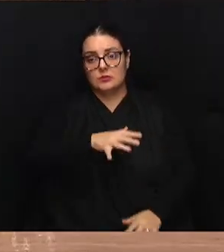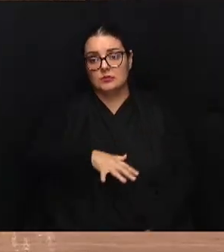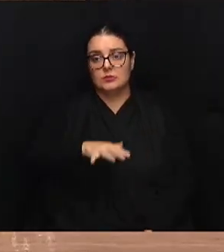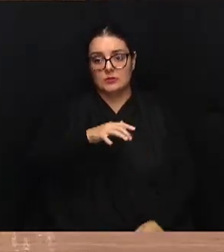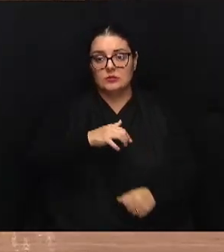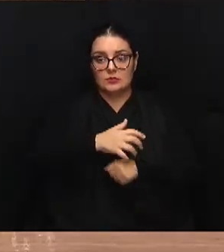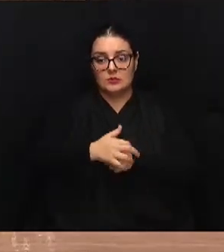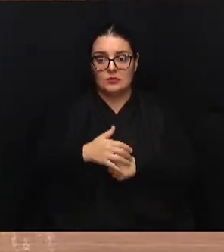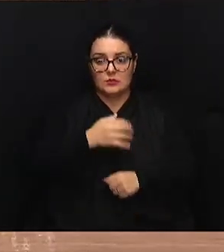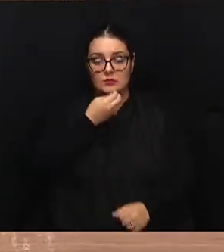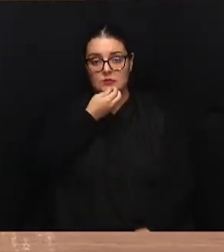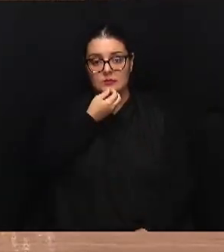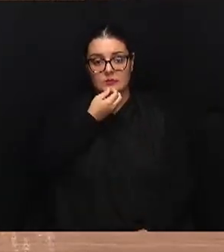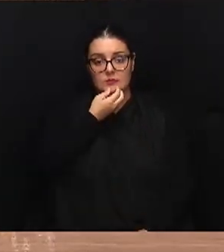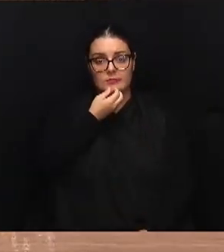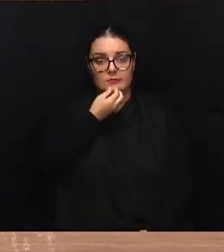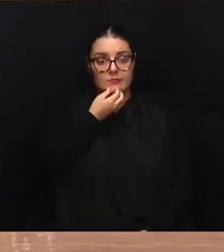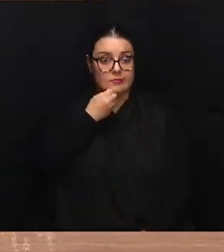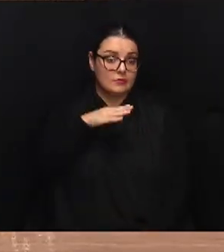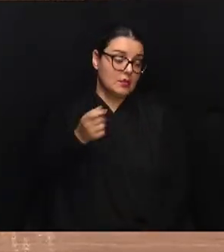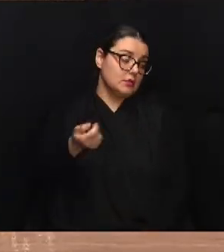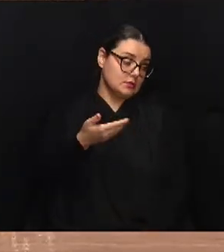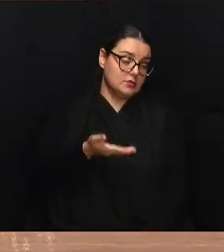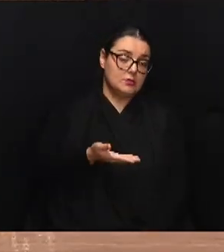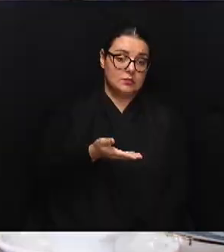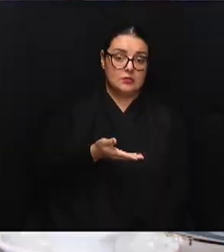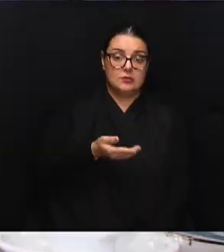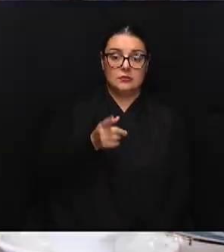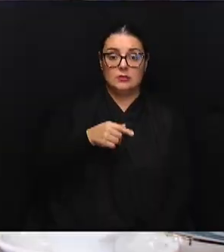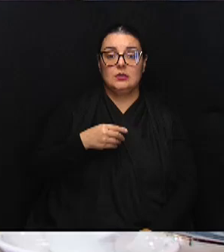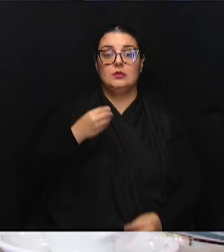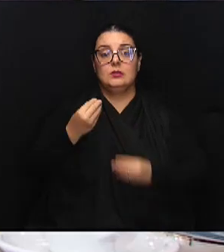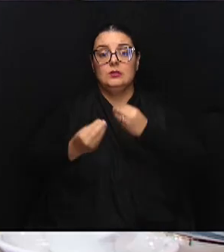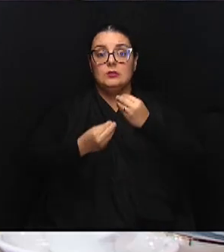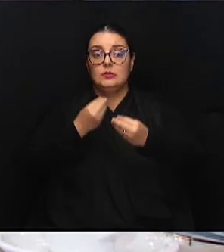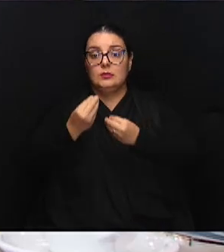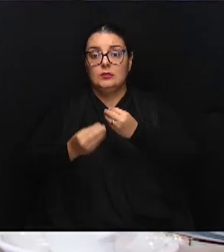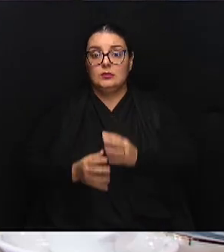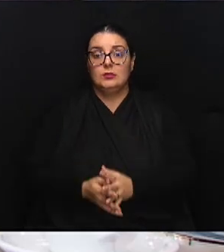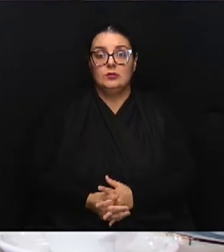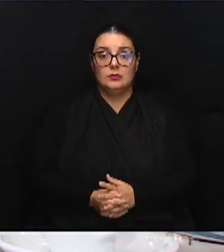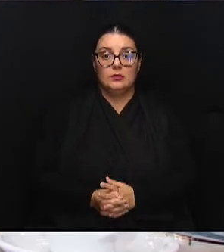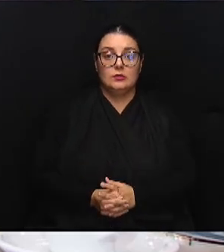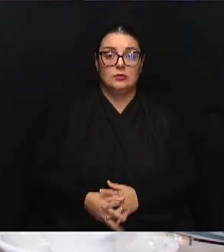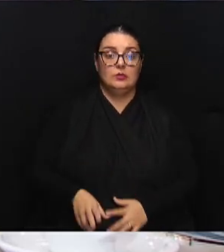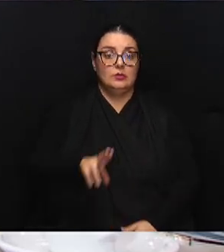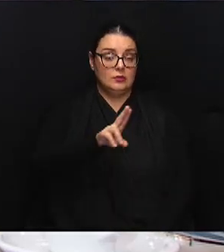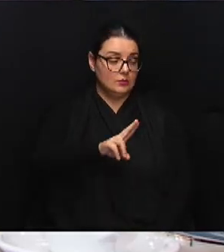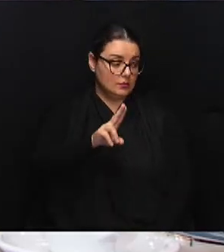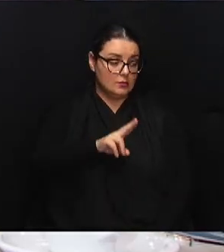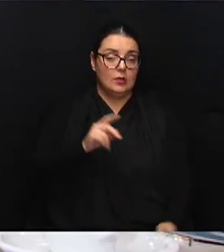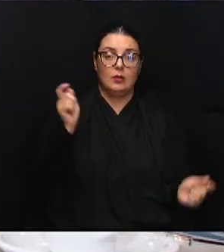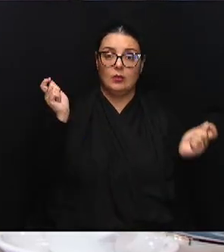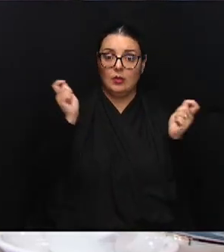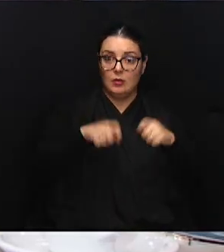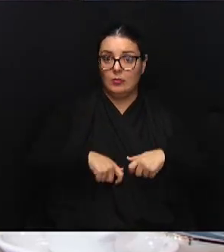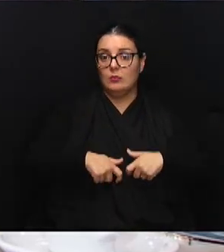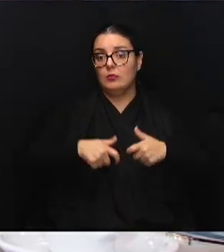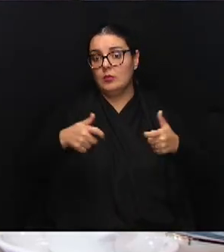digital, mas para mais do que isso, é como você aplicar a